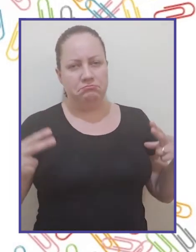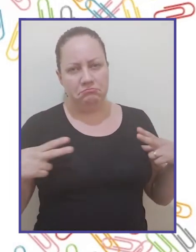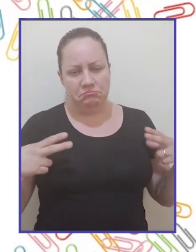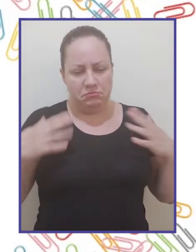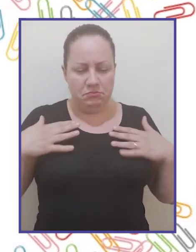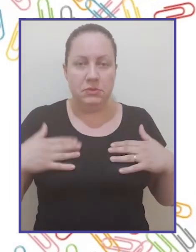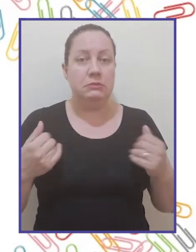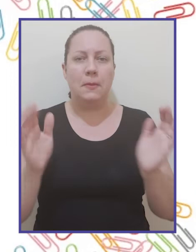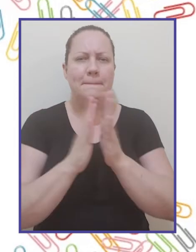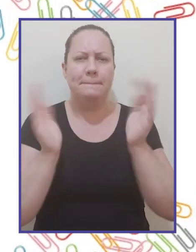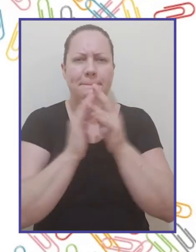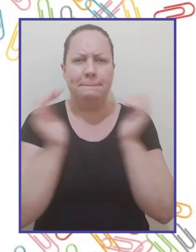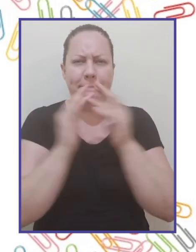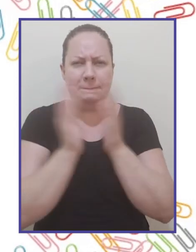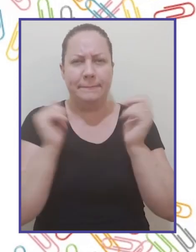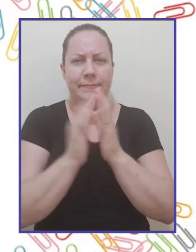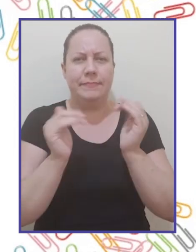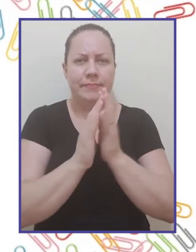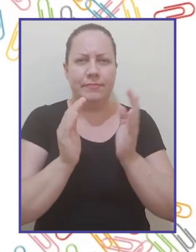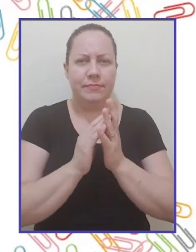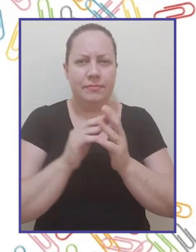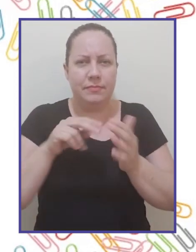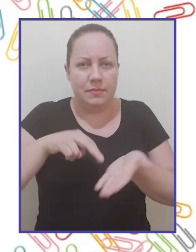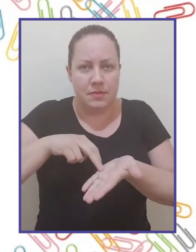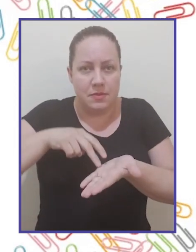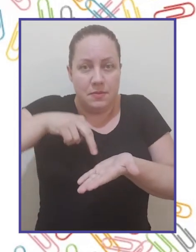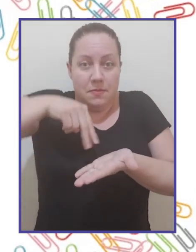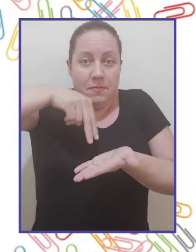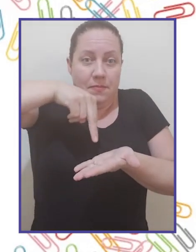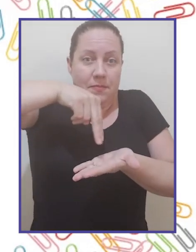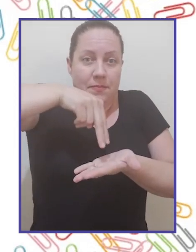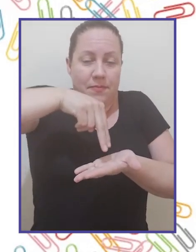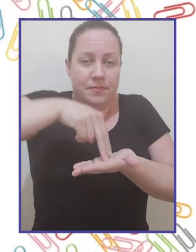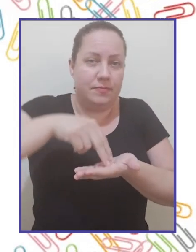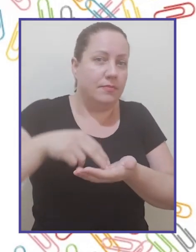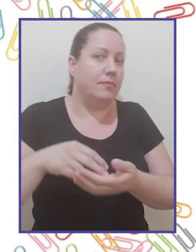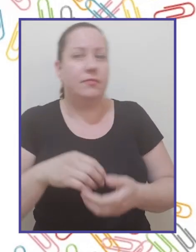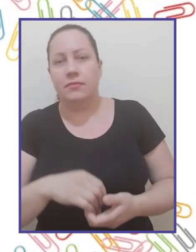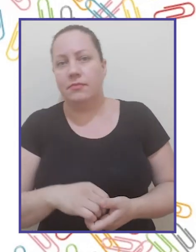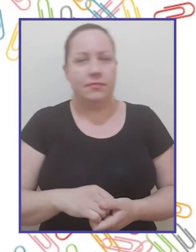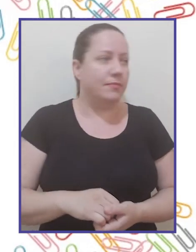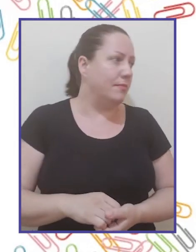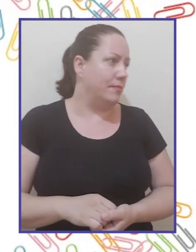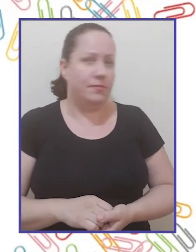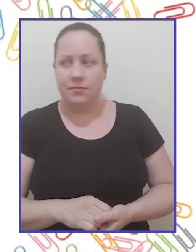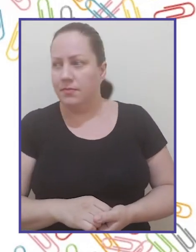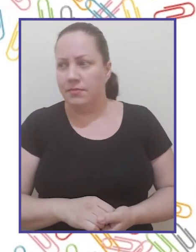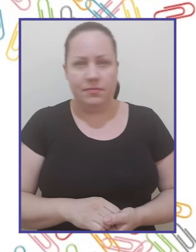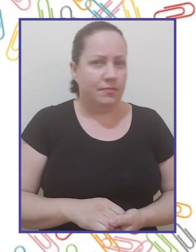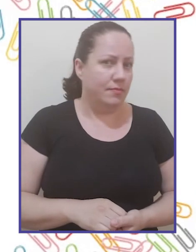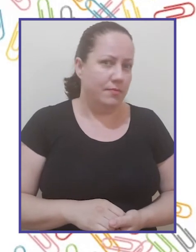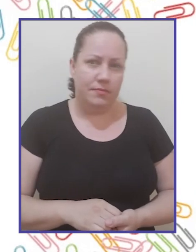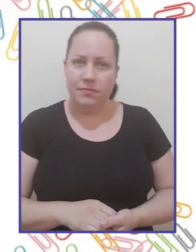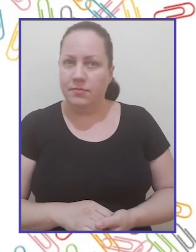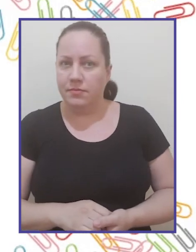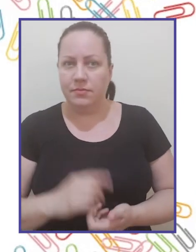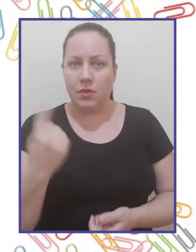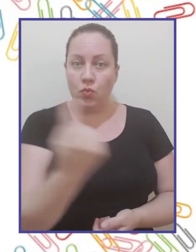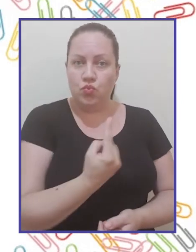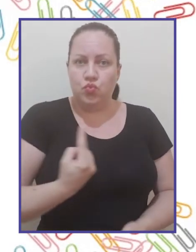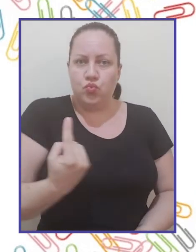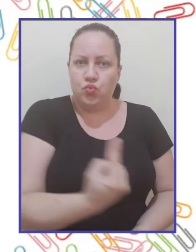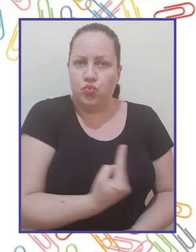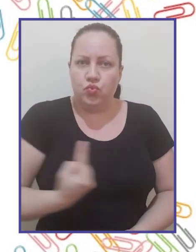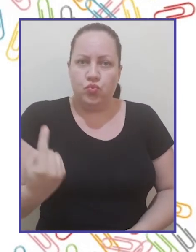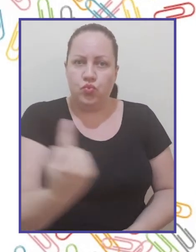particularidades motoras como bater palmas, andar em ponta de pés, balançar a cabeça, girar em